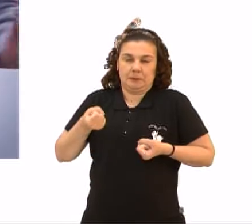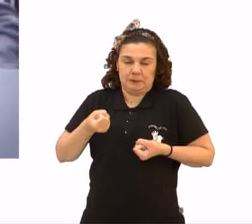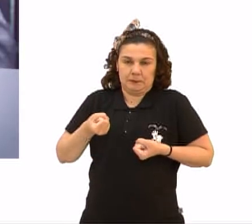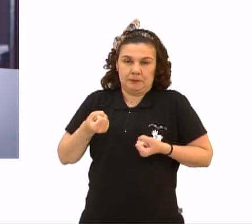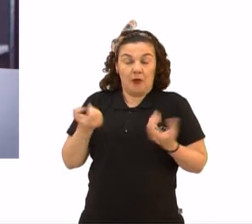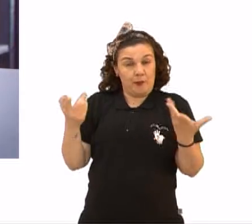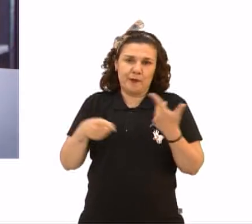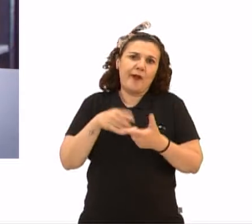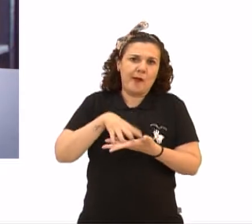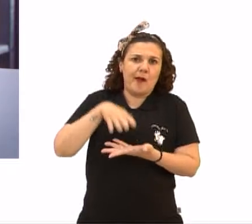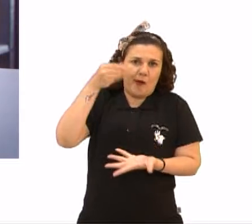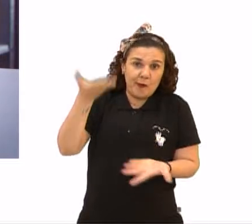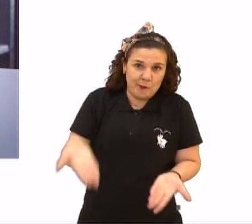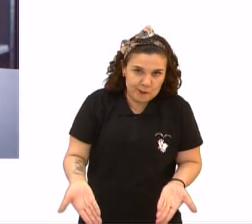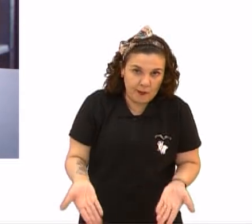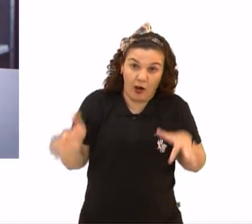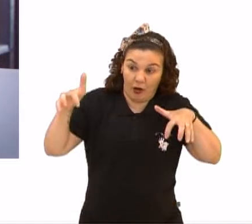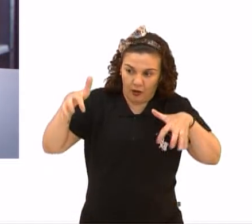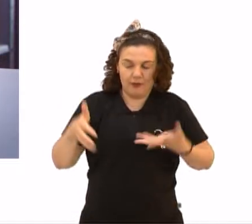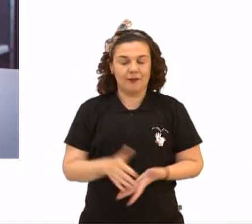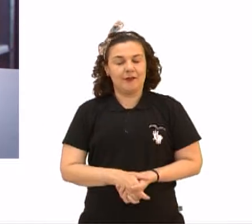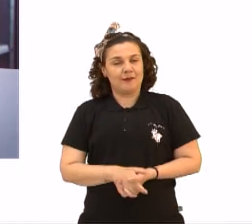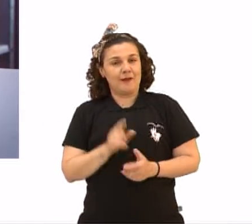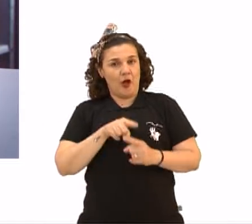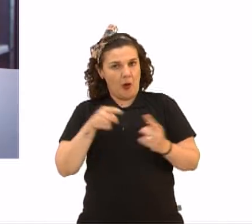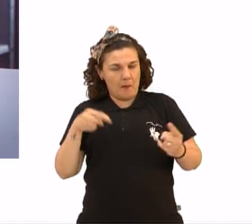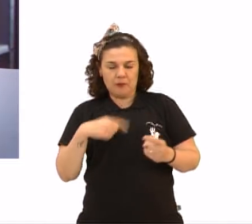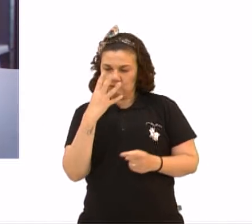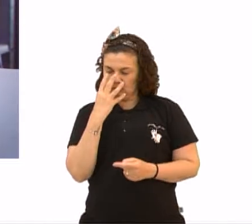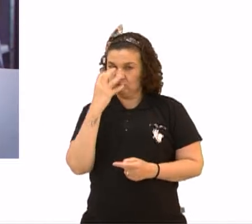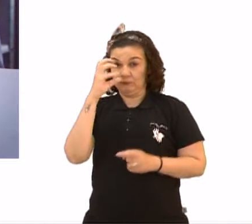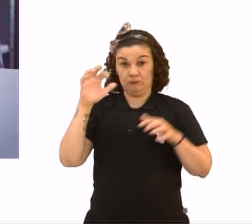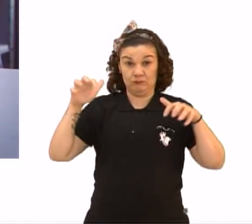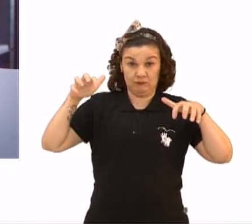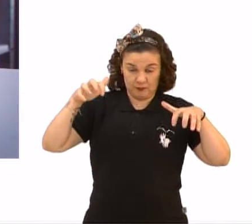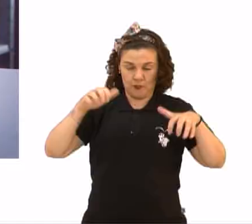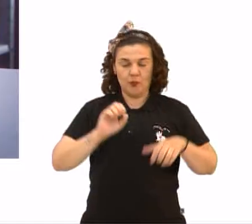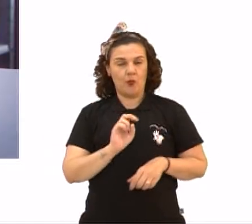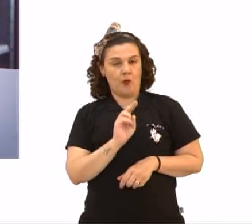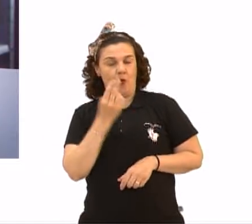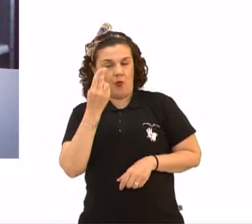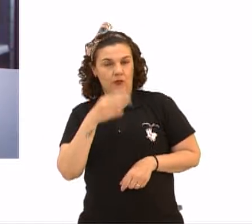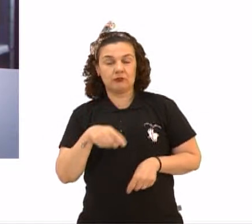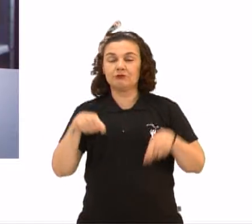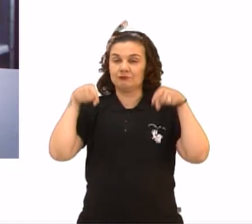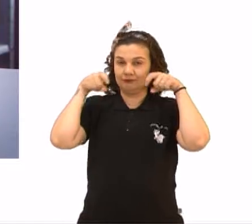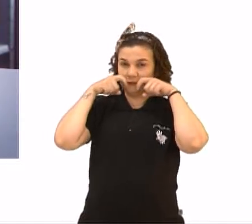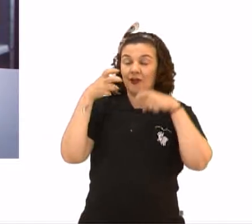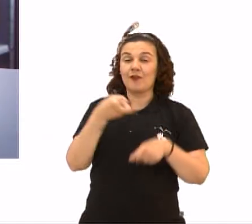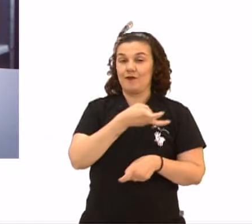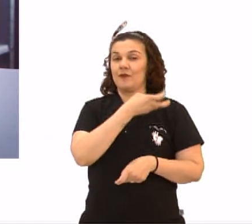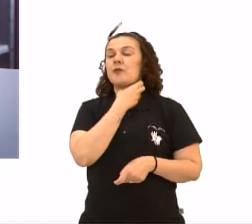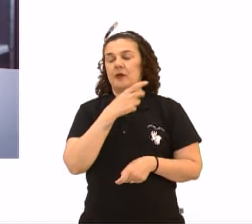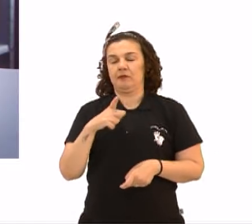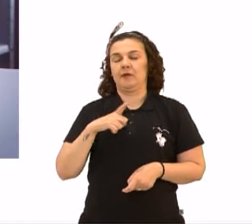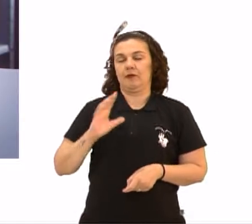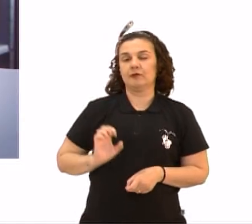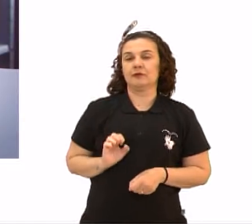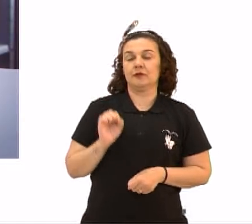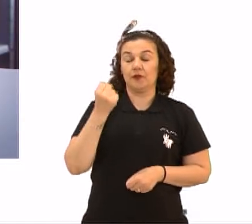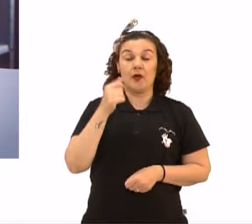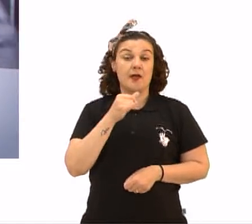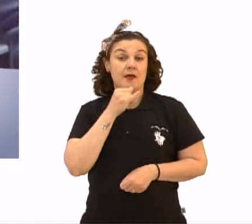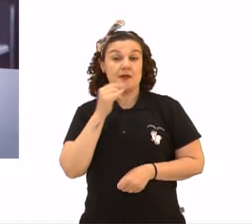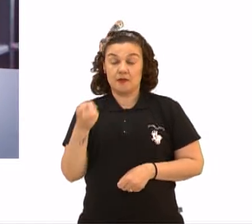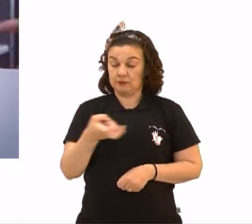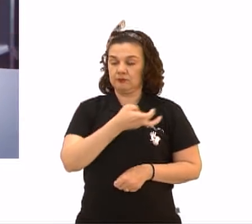porque ela é uma assombração. Sim. Né? Mas tanto o lobisomem como o vampiro, eles têm isso, assim, né? Por exemplo, o